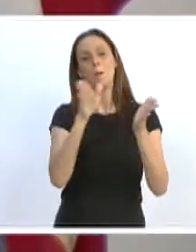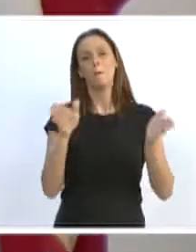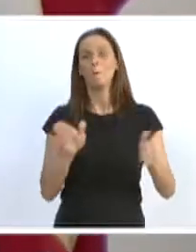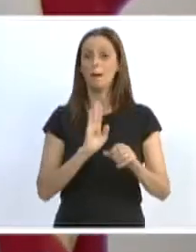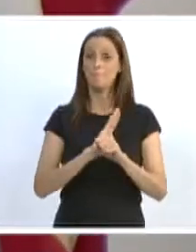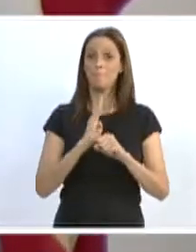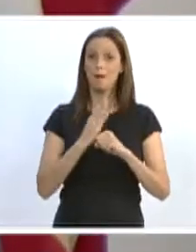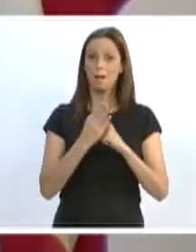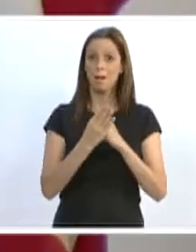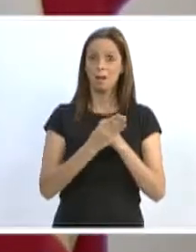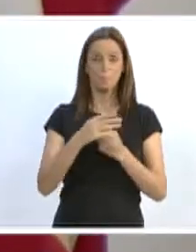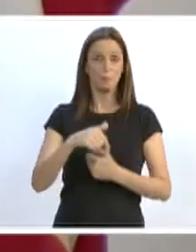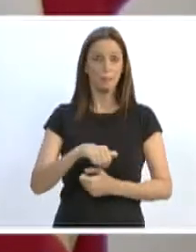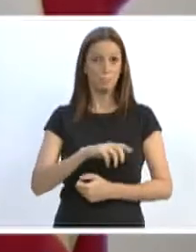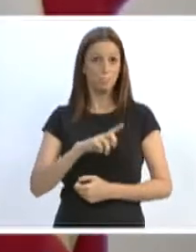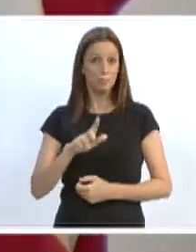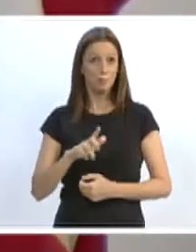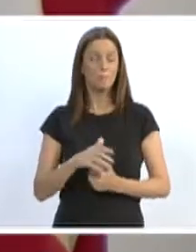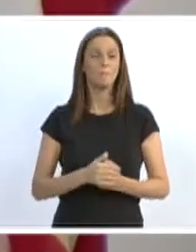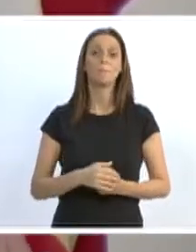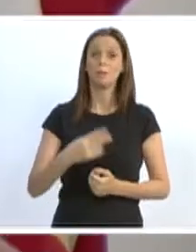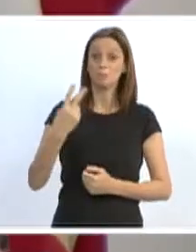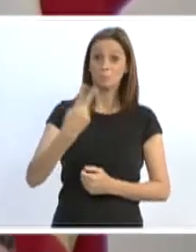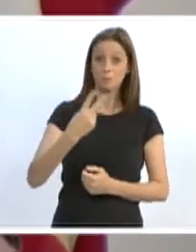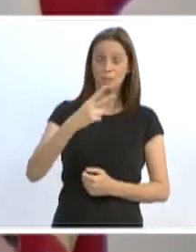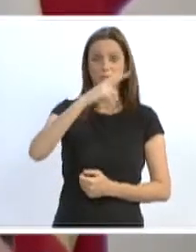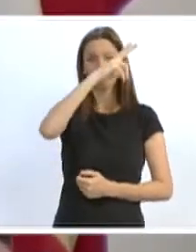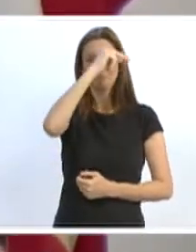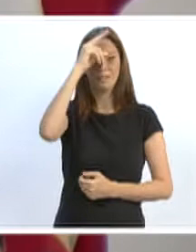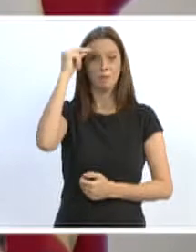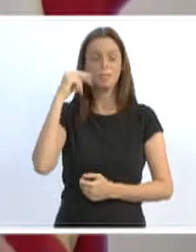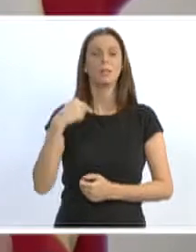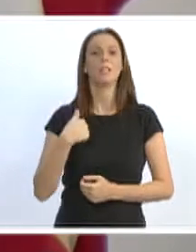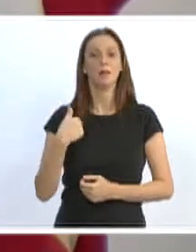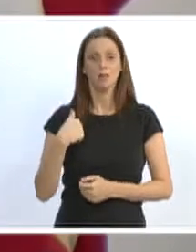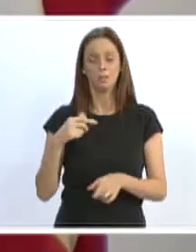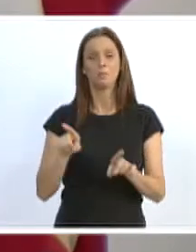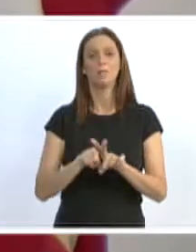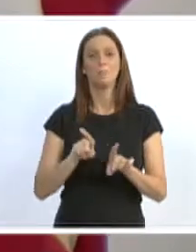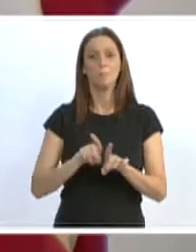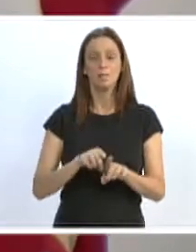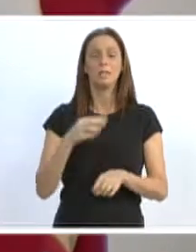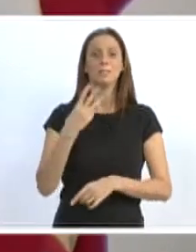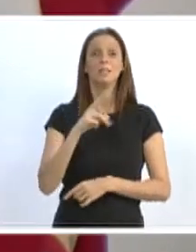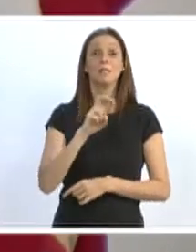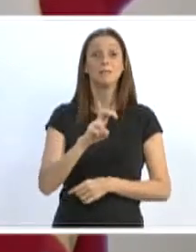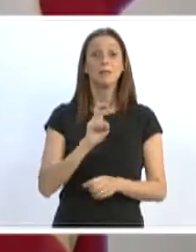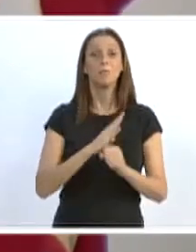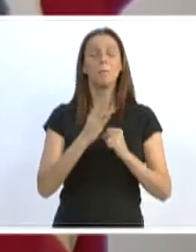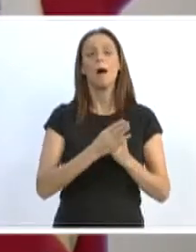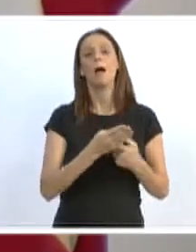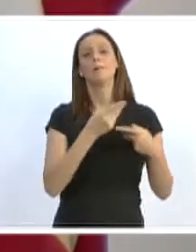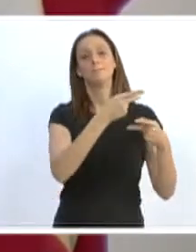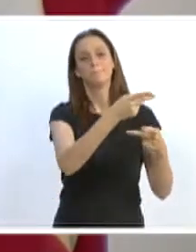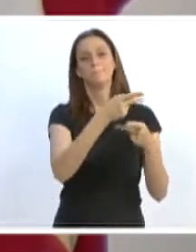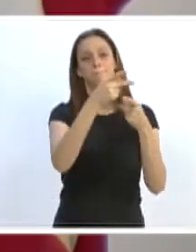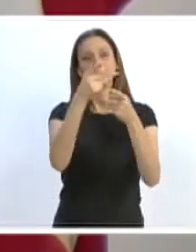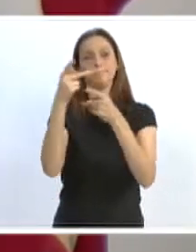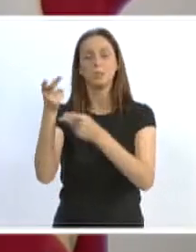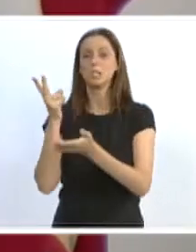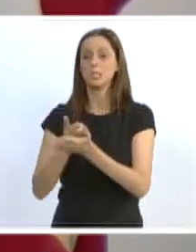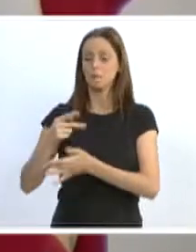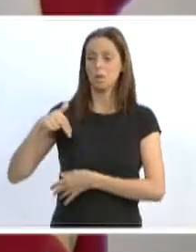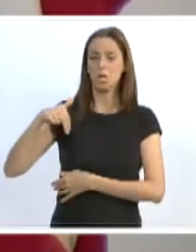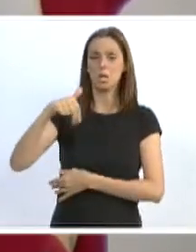bairros da nossa cidade enquanto isso o prefeito fiz os 35 bairros a pé corri todos os